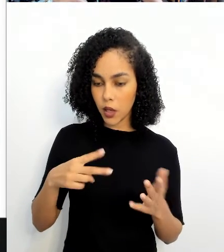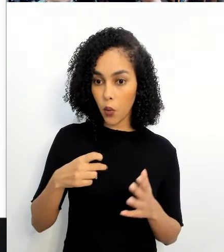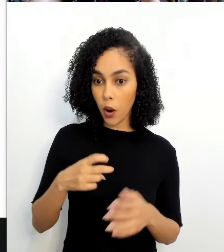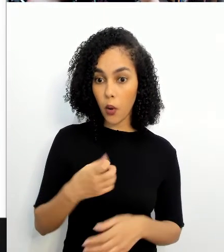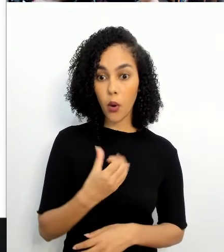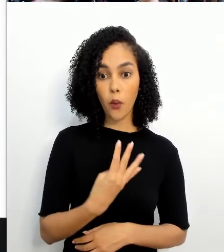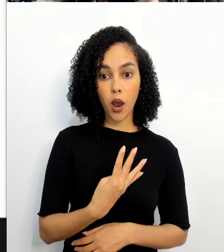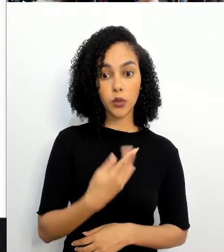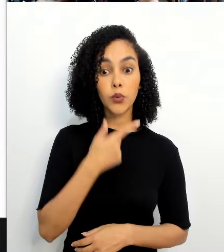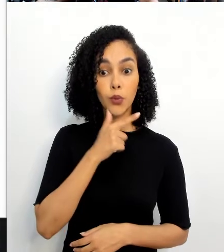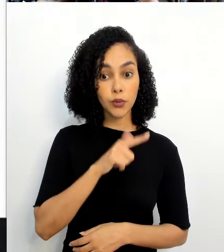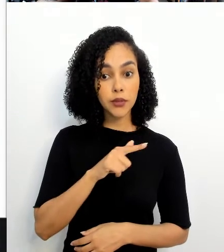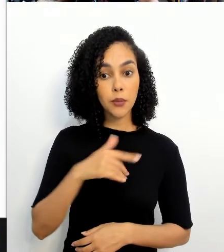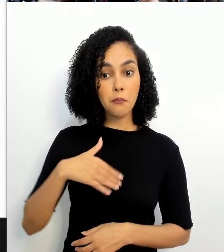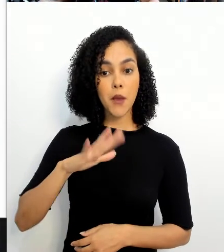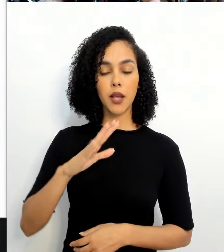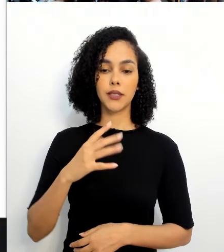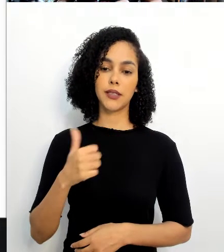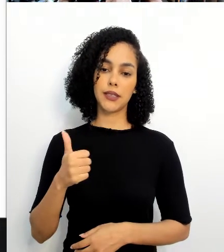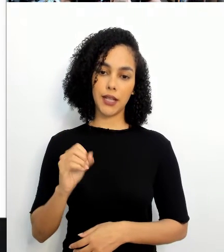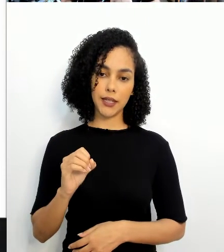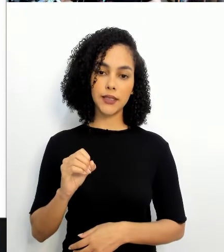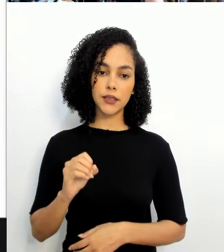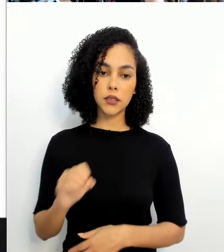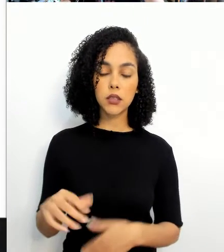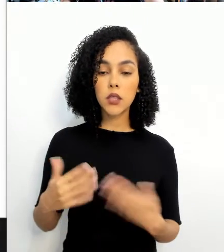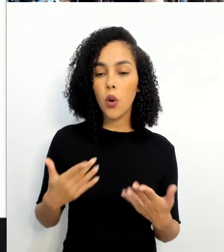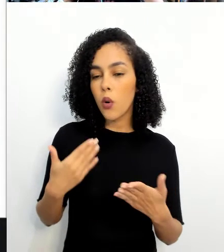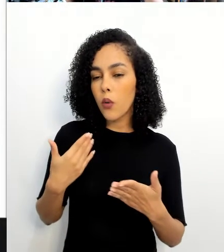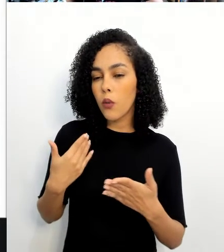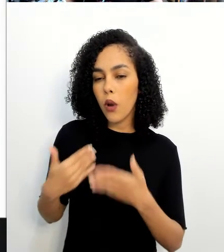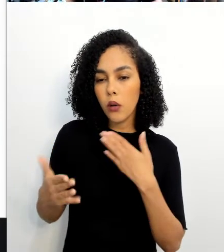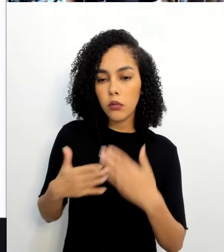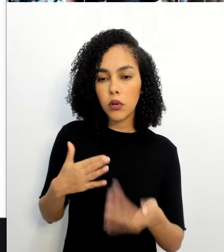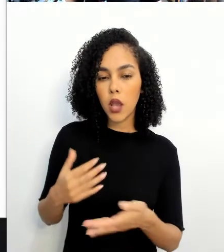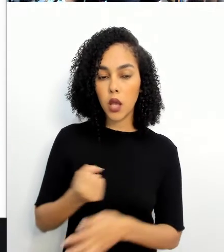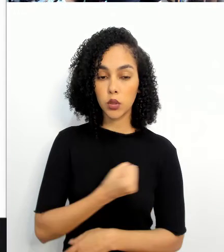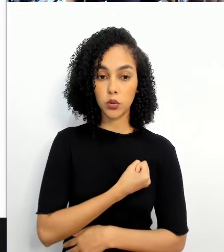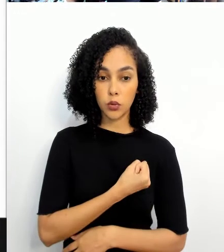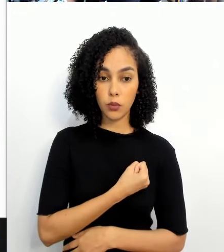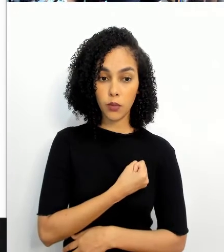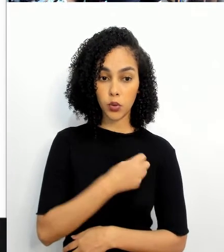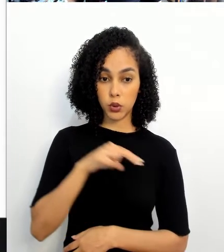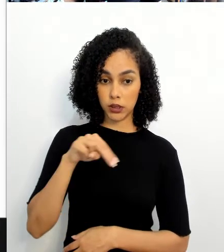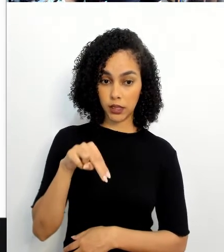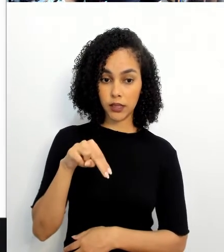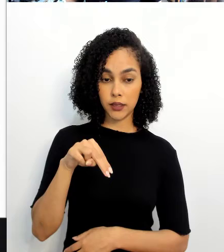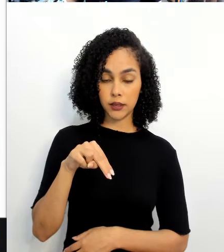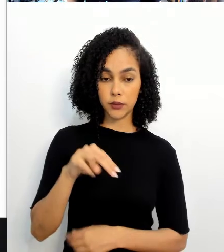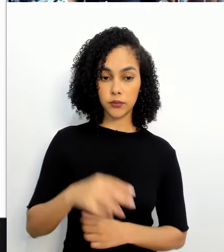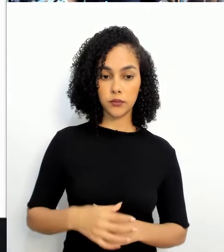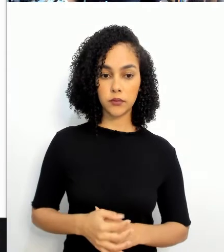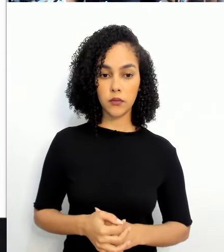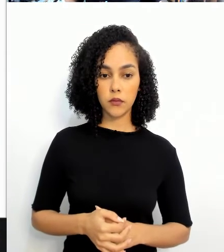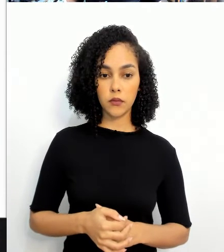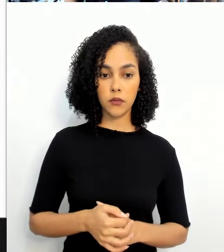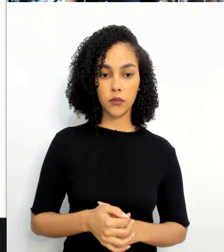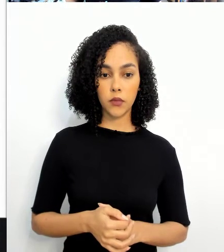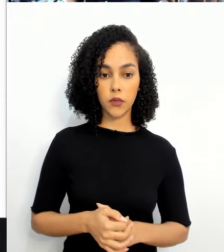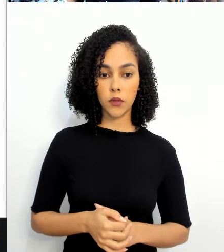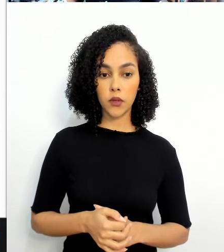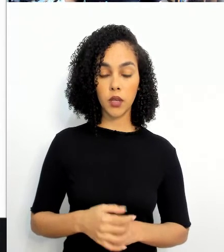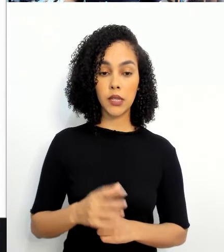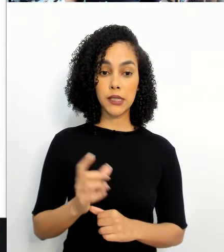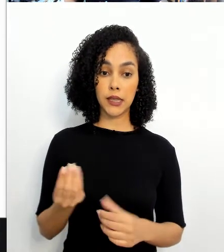4, já consigo passar do 10. Então, qualquer valor de n, sua solução está aqui, né? Qualquer valor de n pertencente a